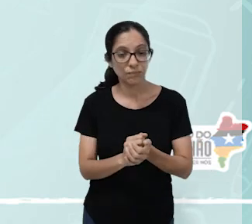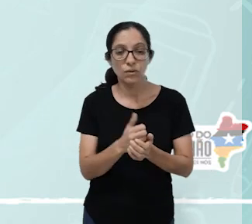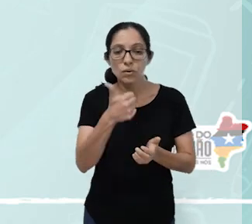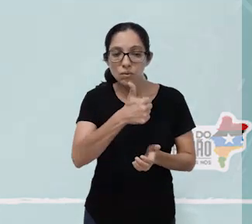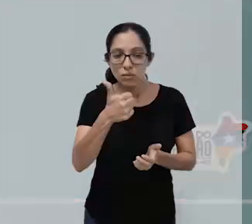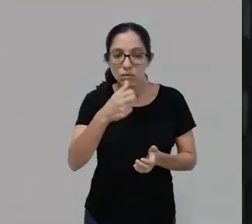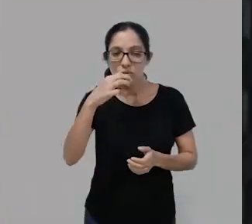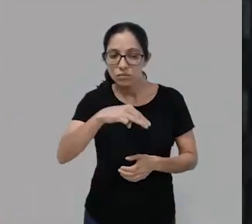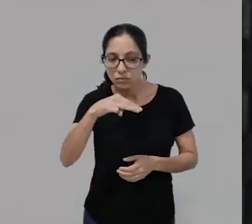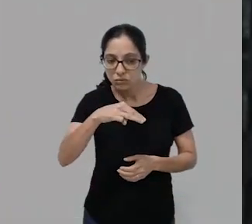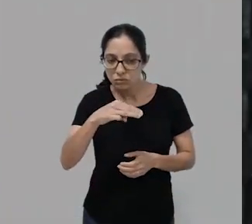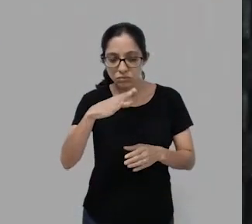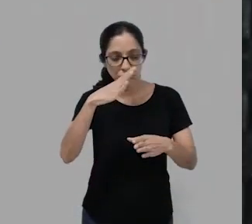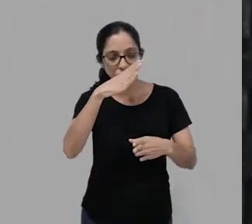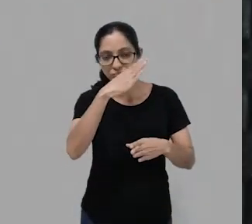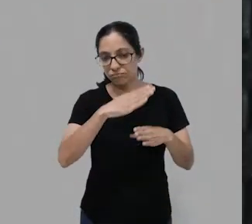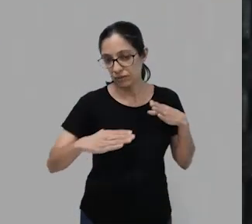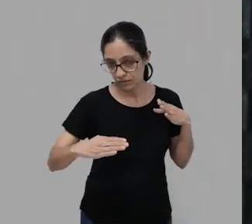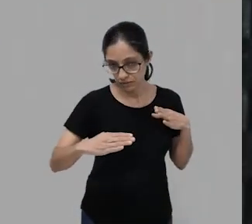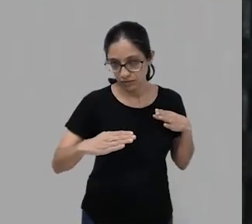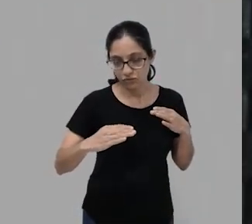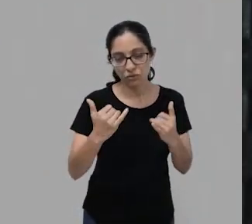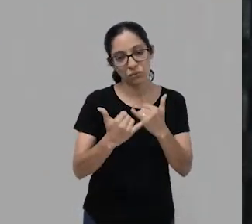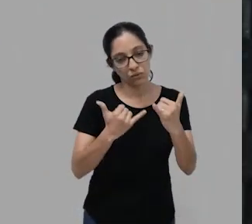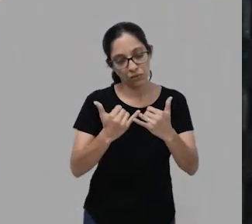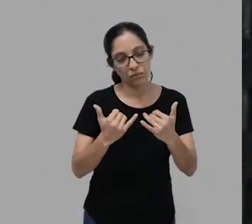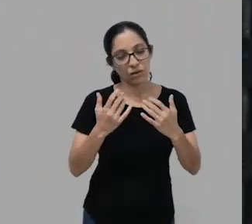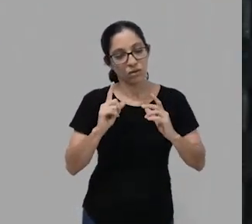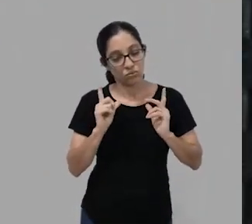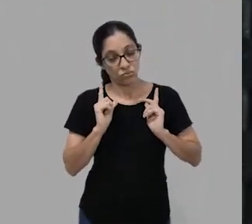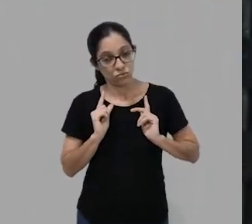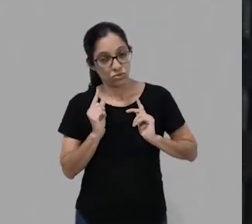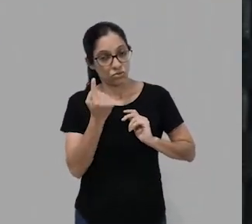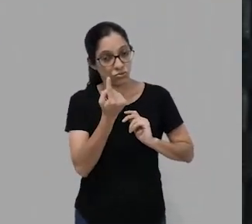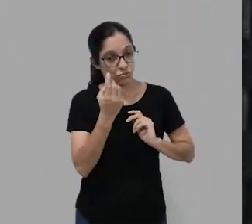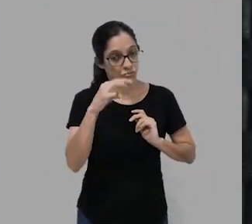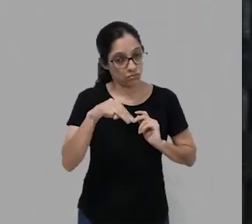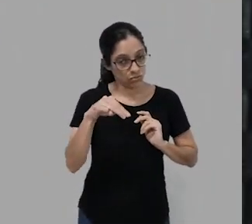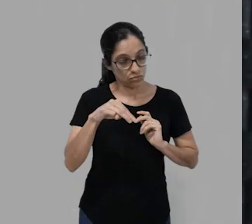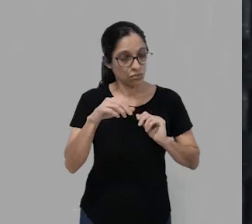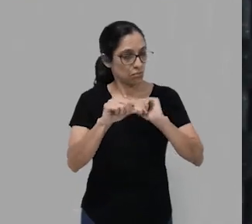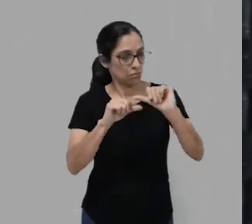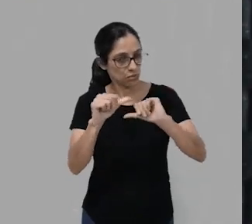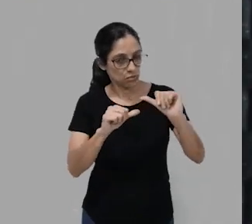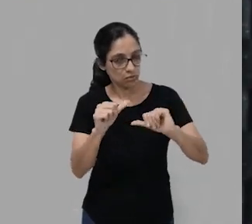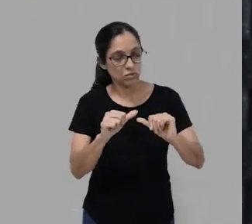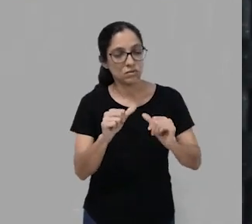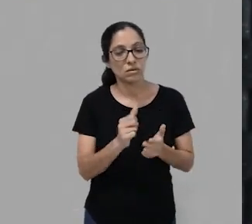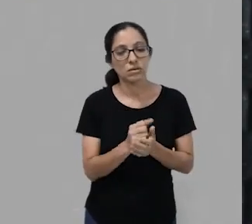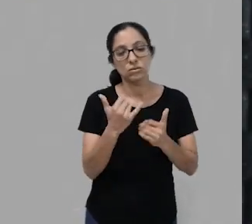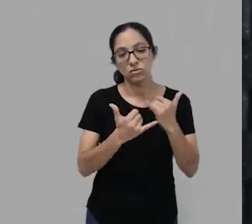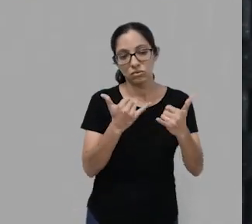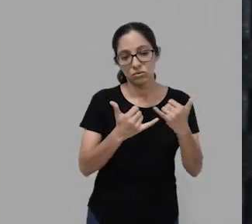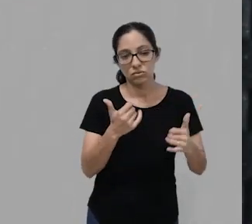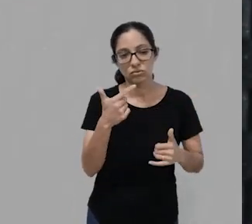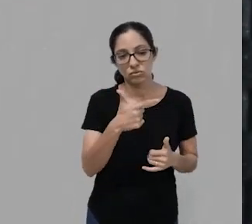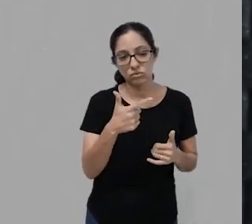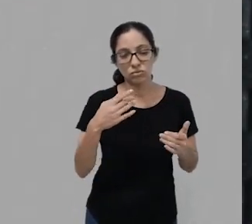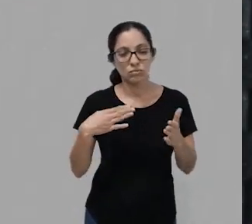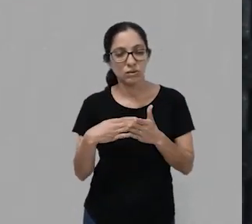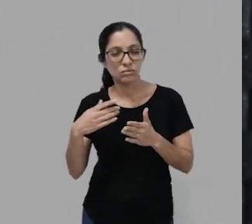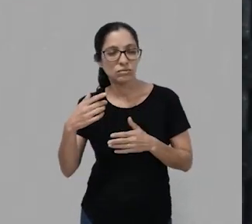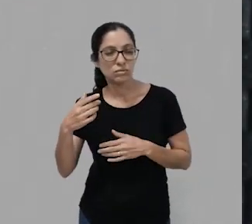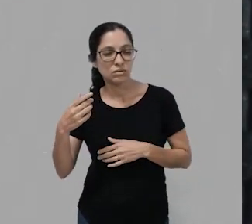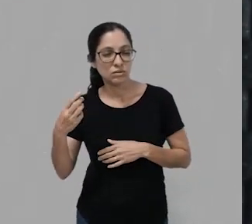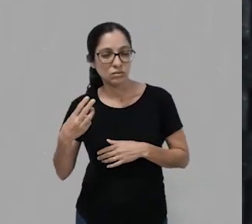11 minutos, metade do game. É dado o quê? Um descanso ali de 1 minuto. Mudança de game, do primeiro para o segundo game, é dado ali 2